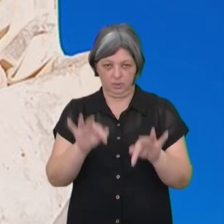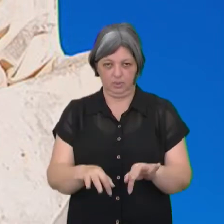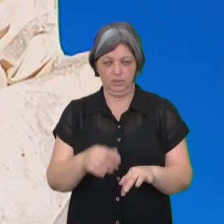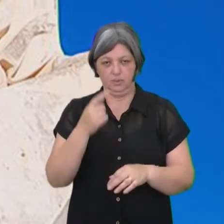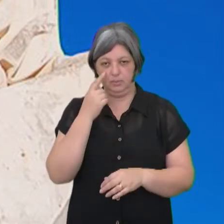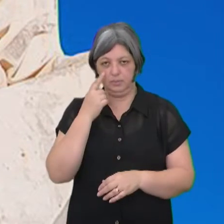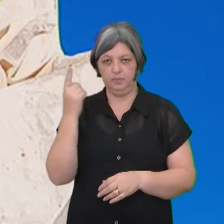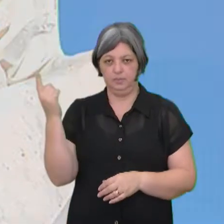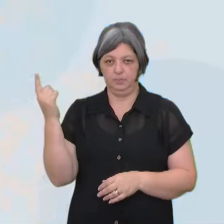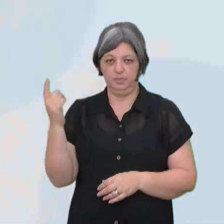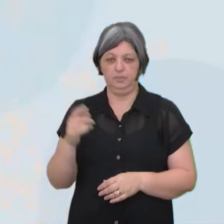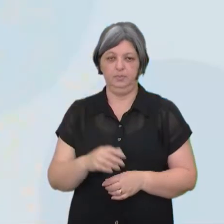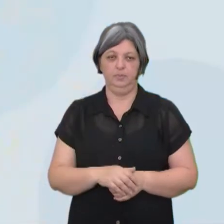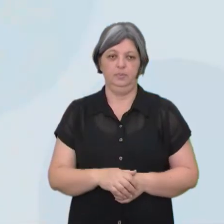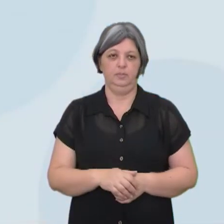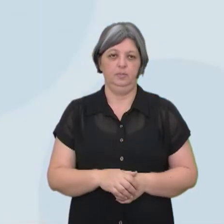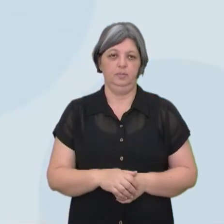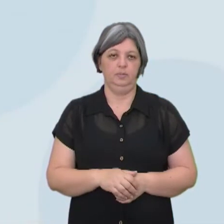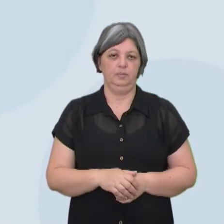para vocês.